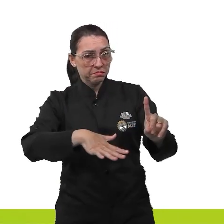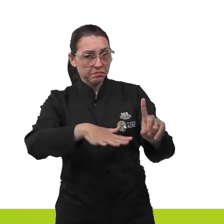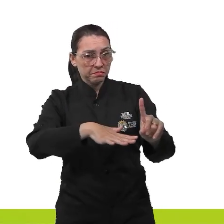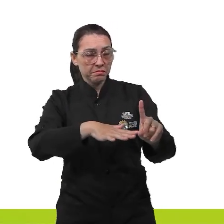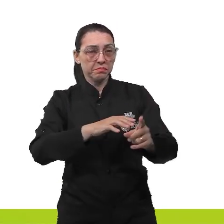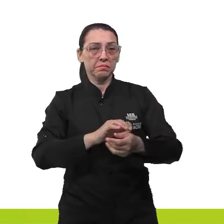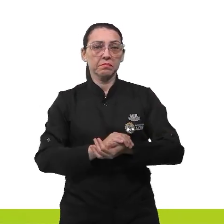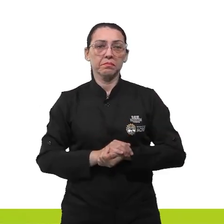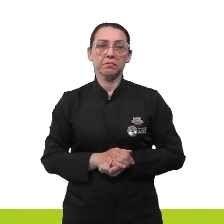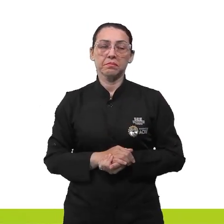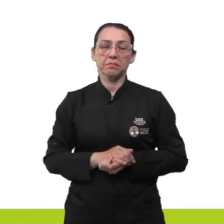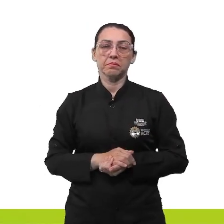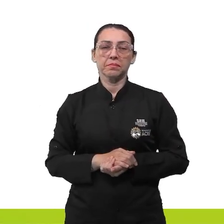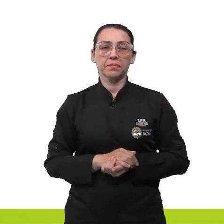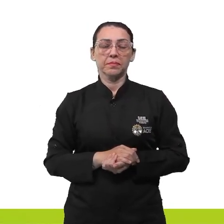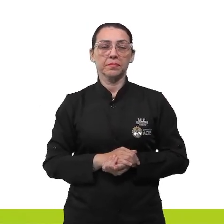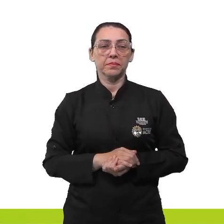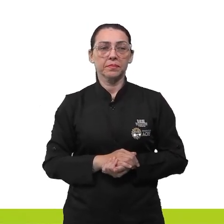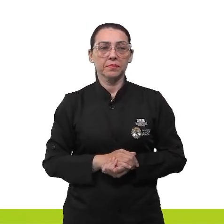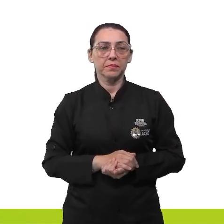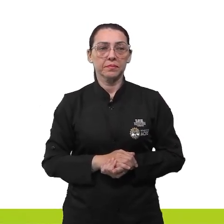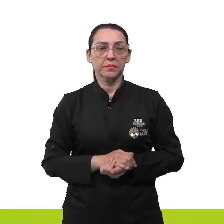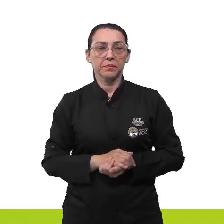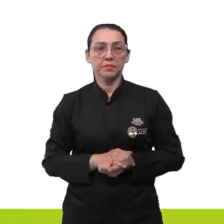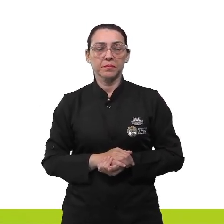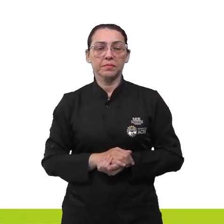Los prejuízos sociais.